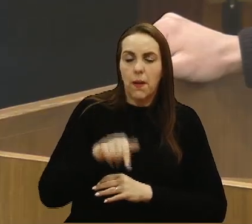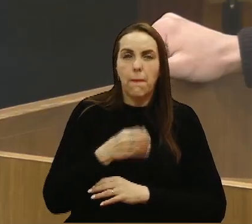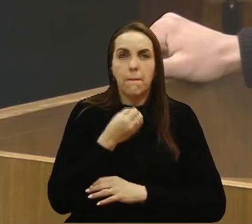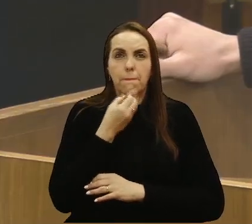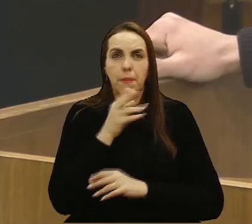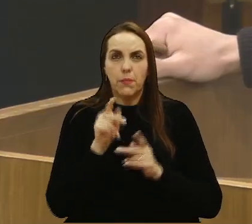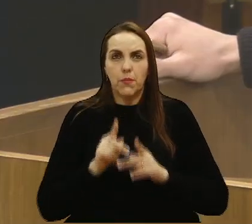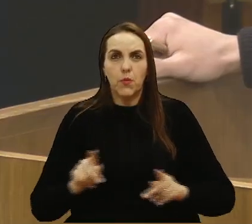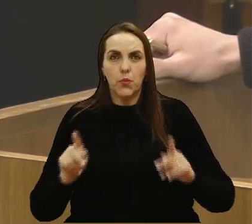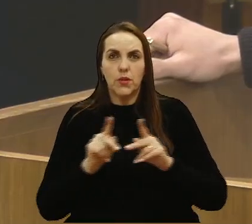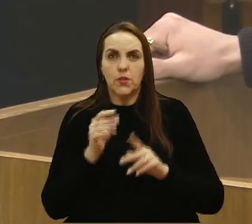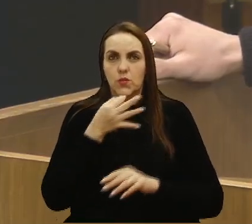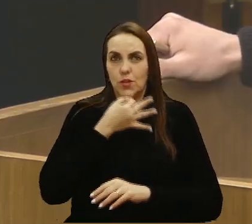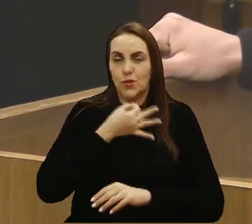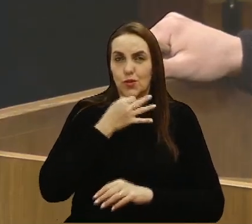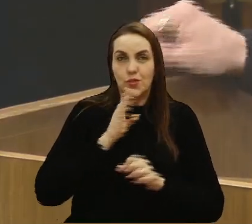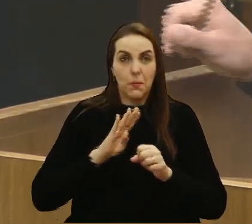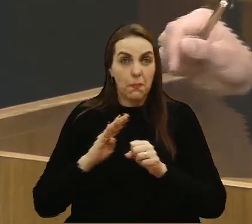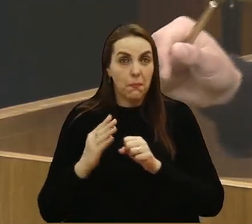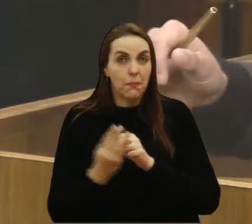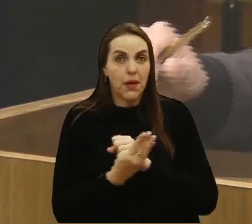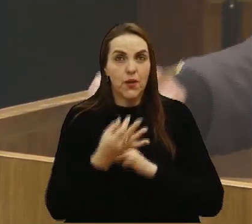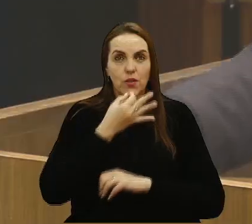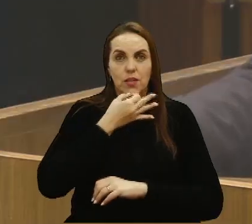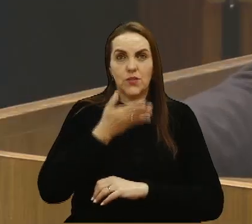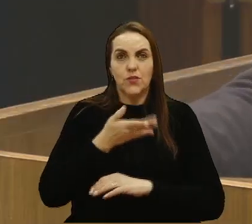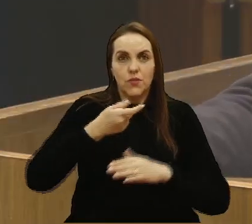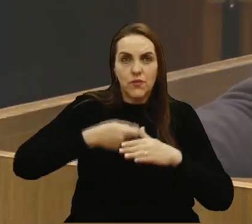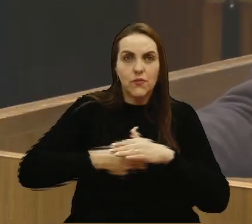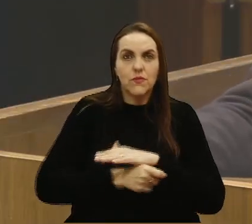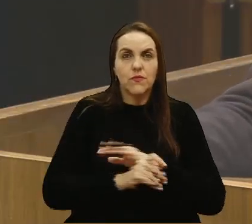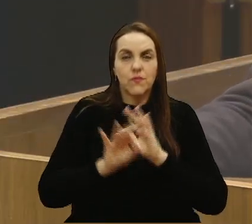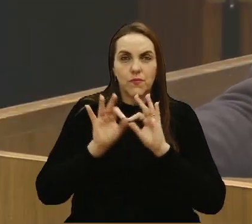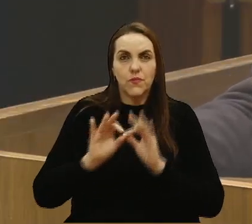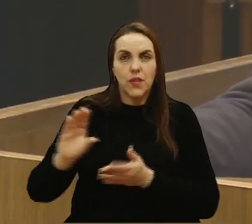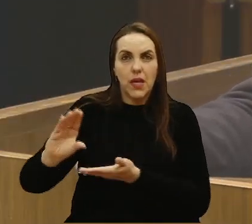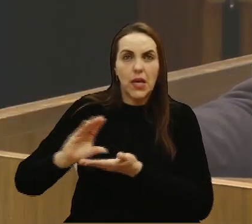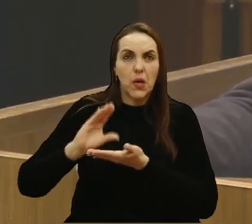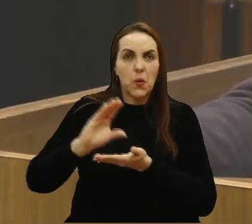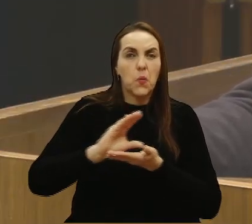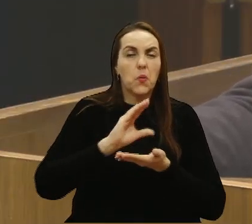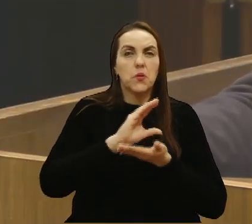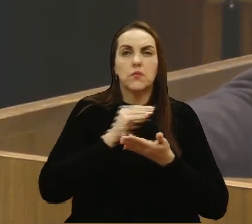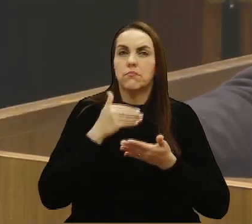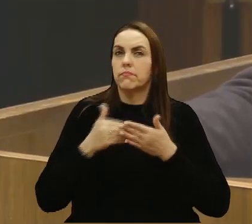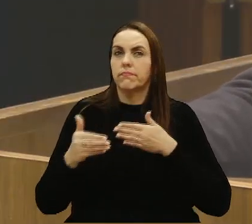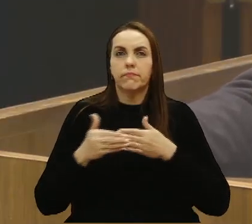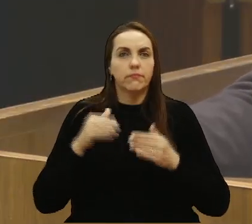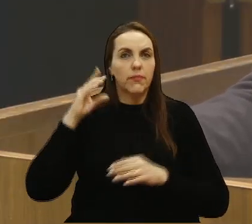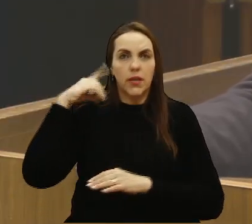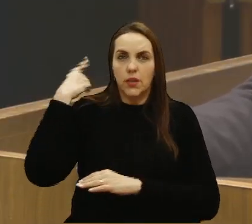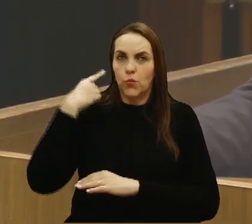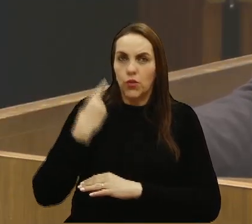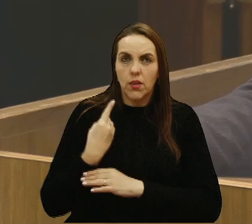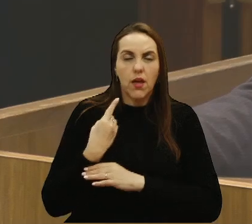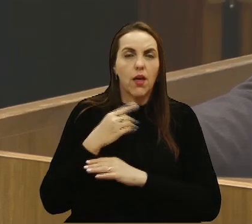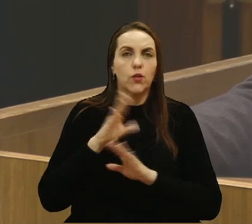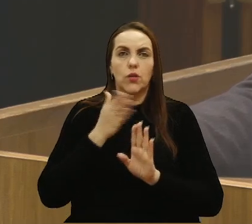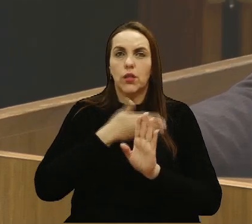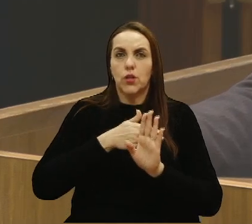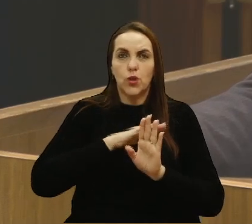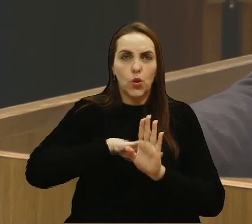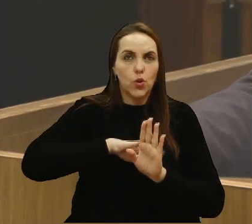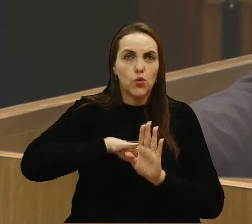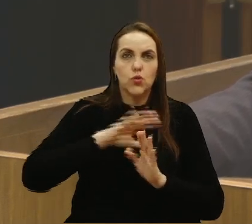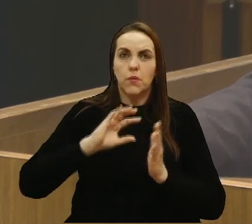os bairros de Caxias. Que esses investimentos, esses recursos, independente do deputado, independente da ideologia